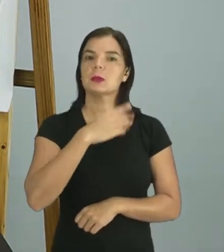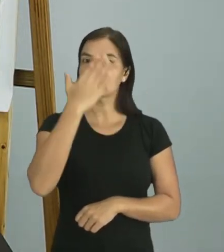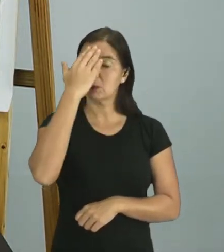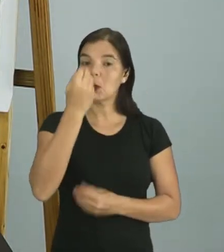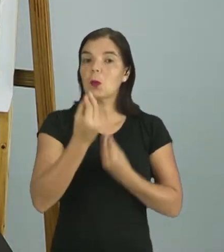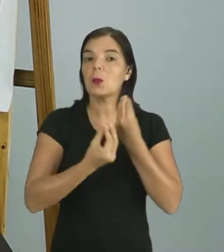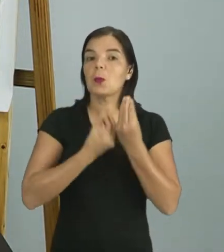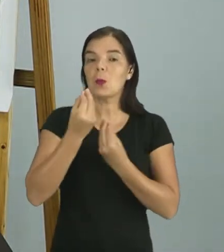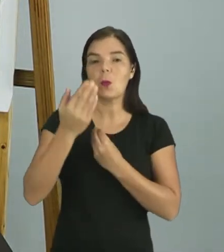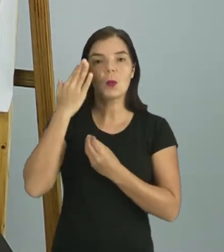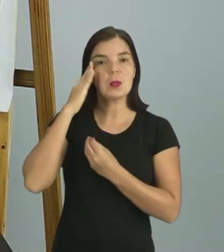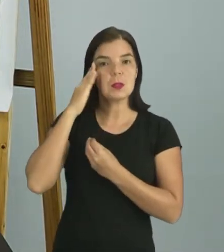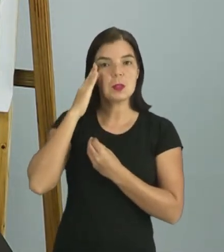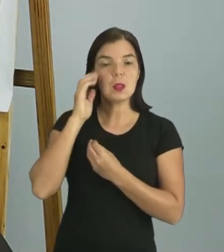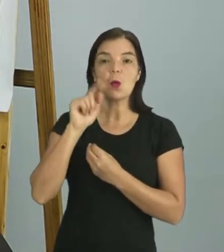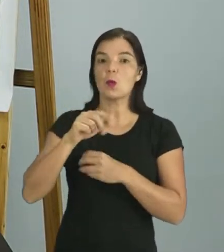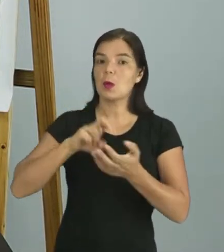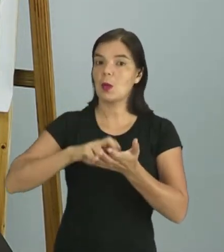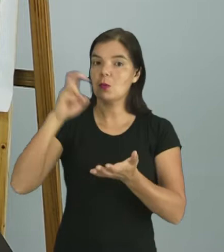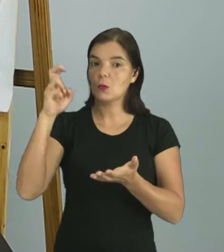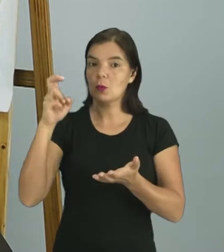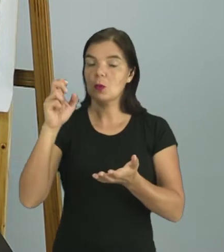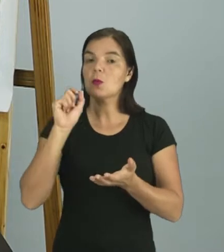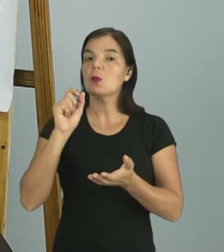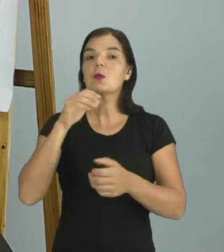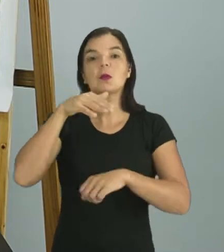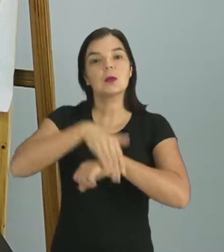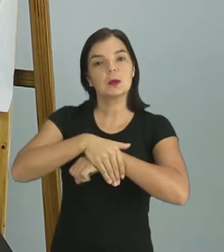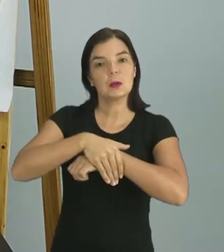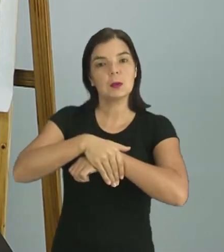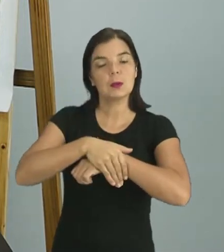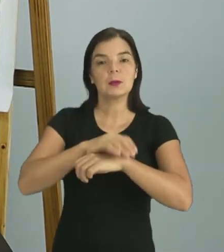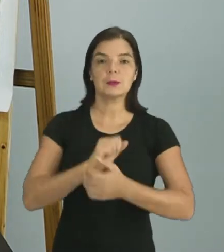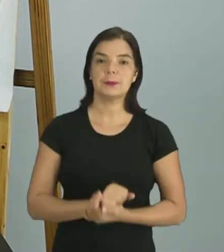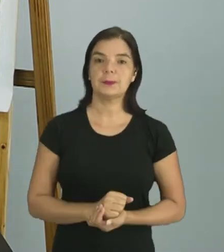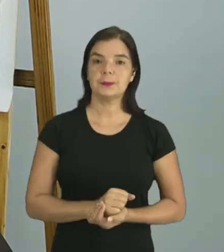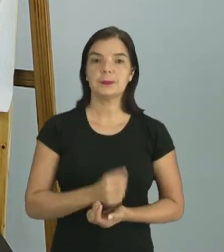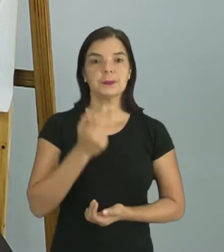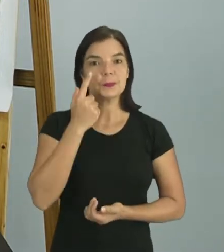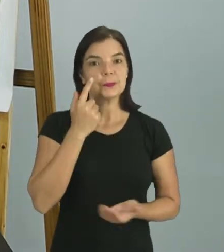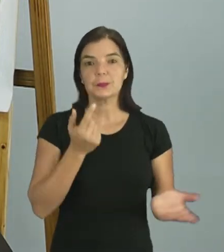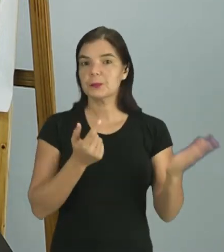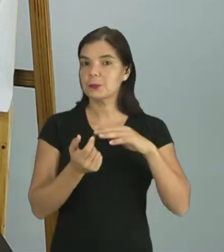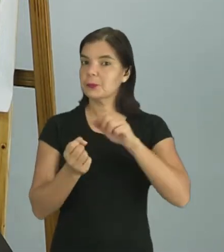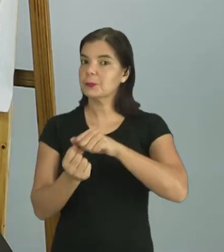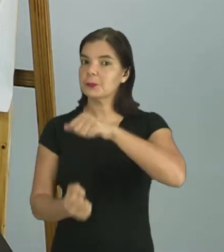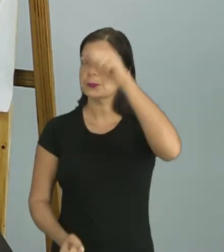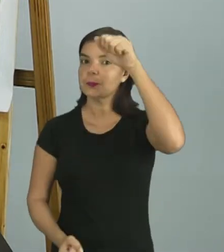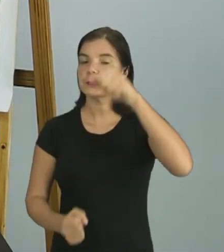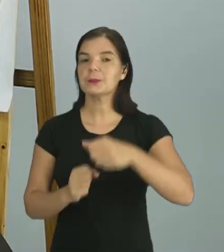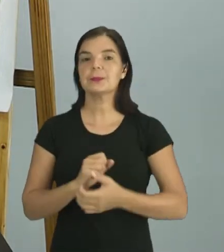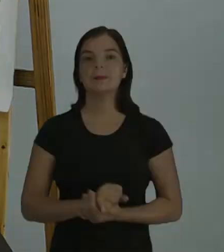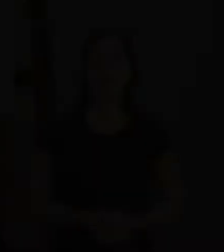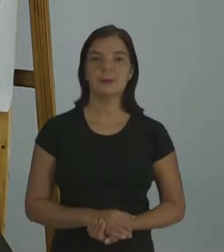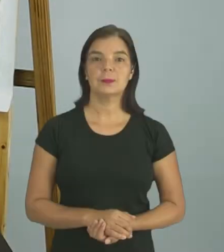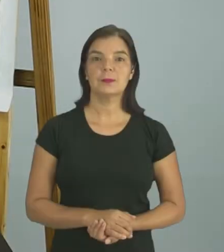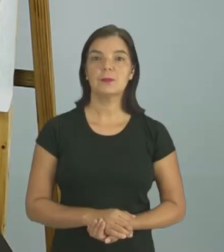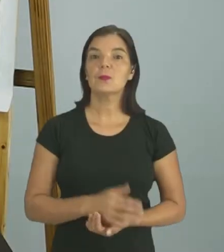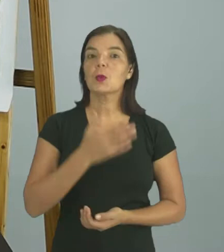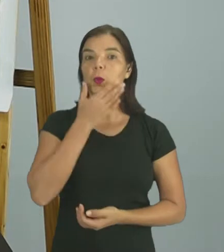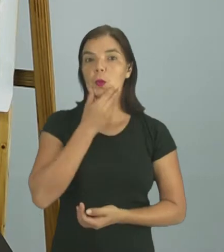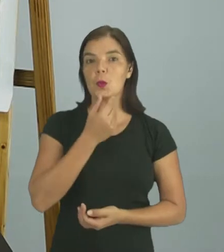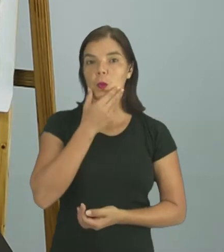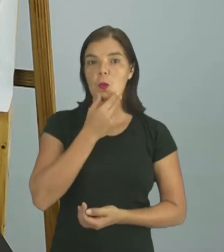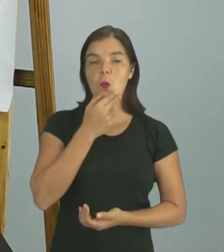tempo, compreender o que é o dia e o que é a noite. Vamos lá para o cartaz? O